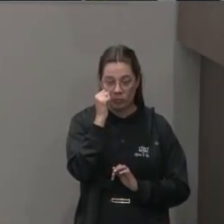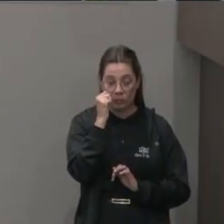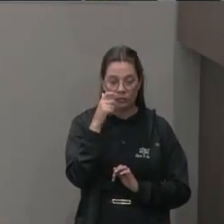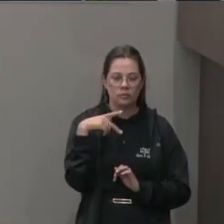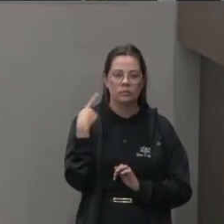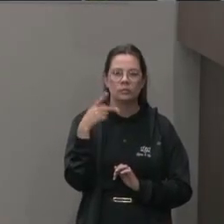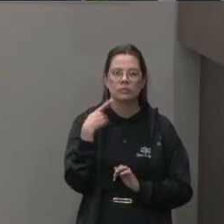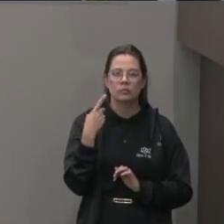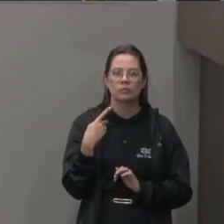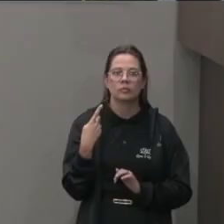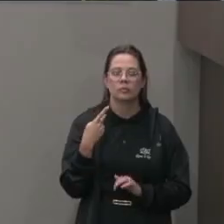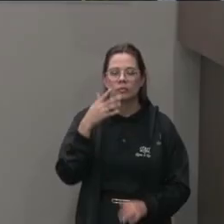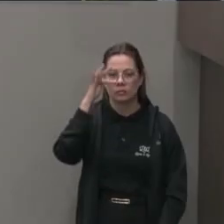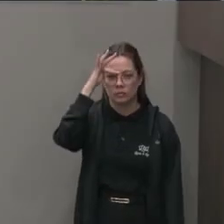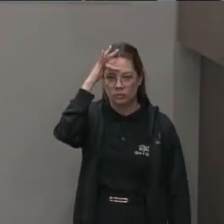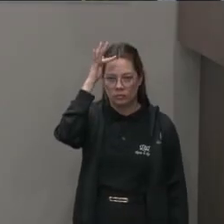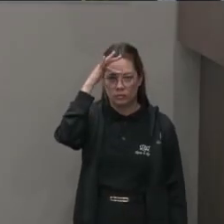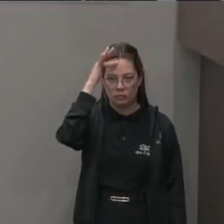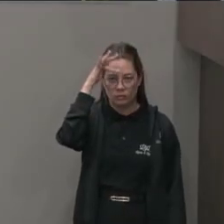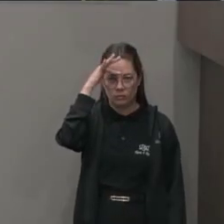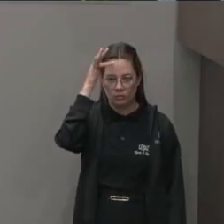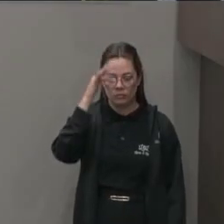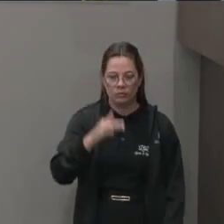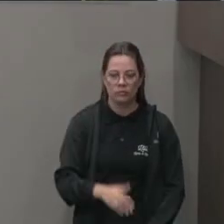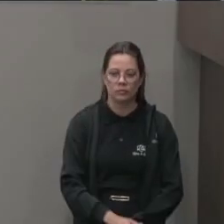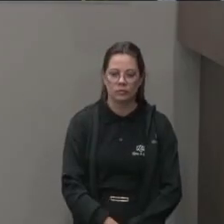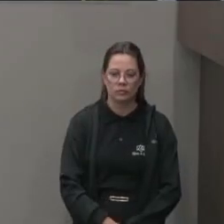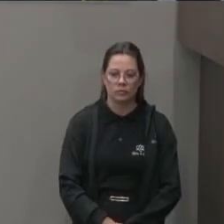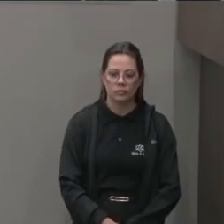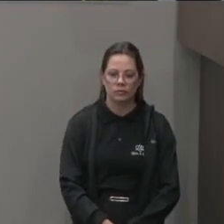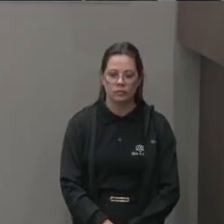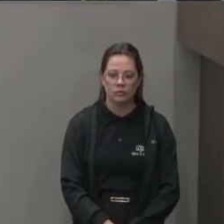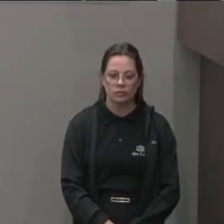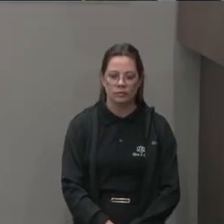Próximo vereador Felipe Manfroni.